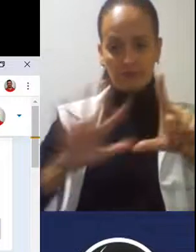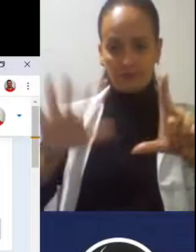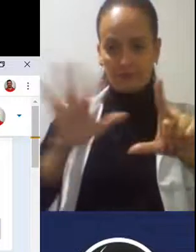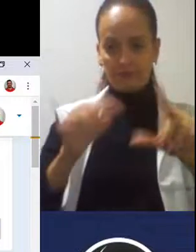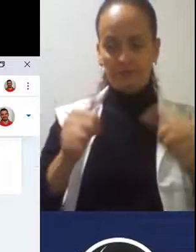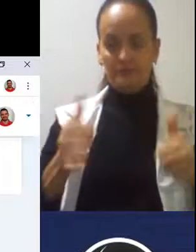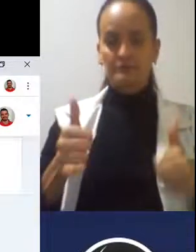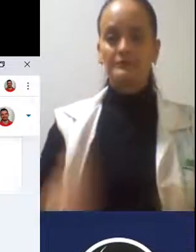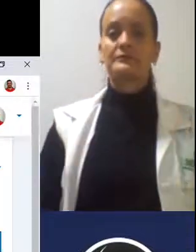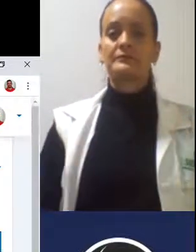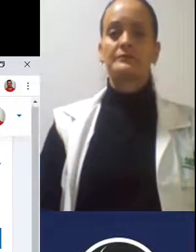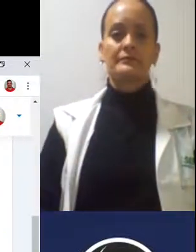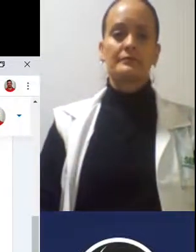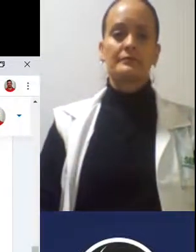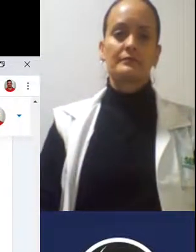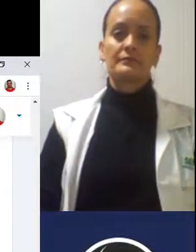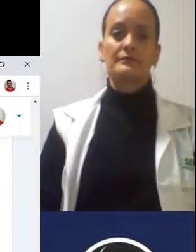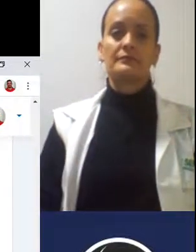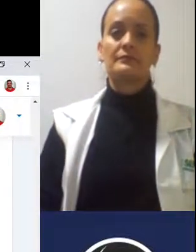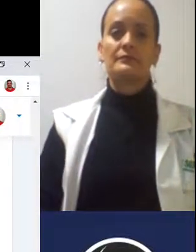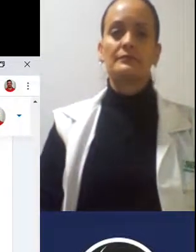Aqui eu vou entrar aqui.